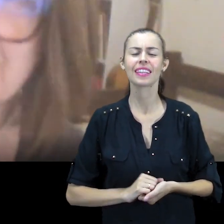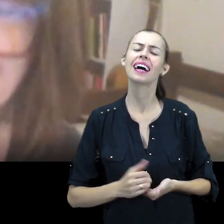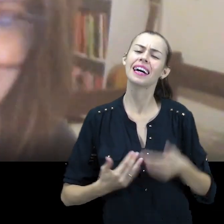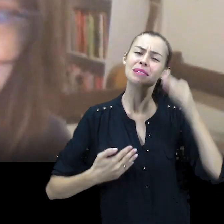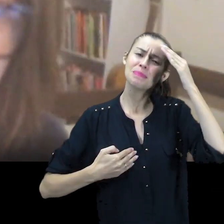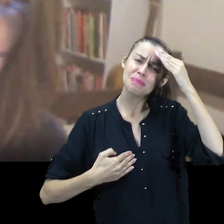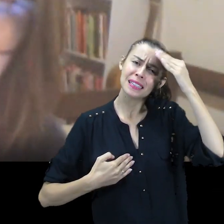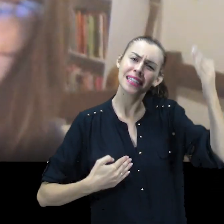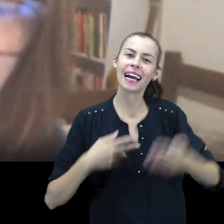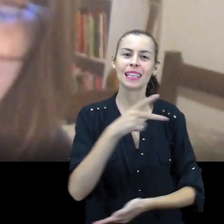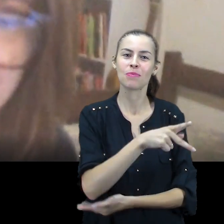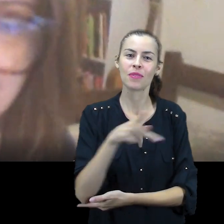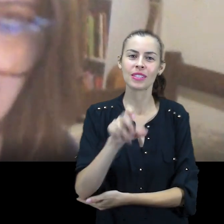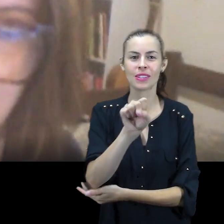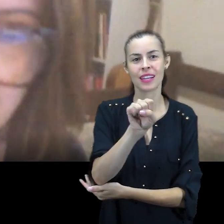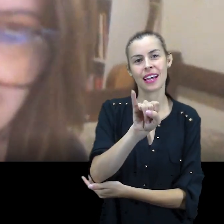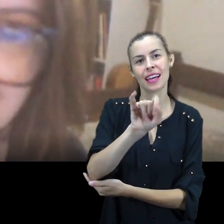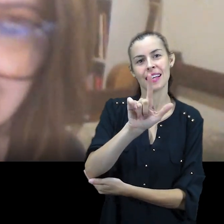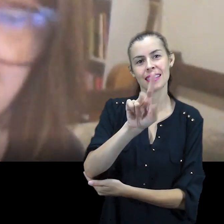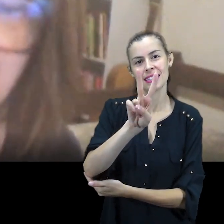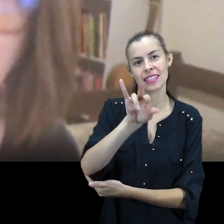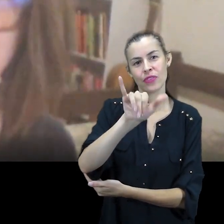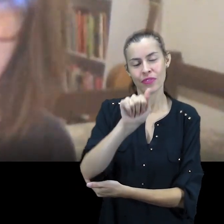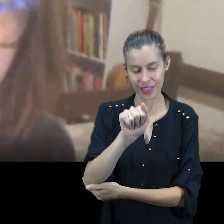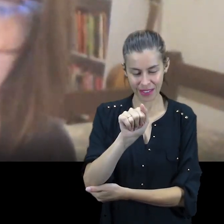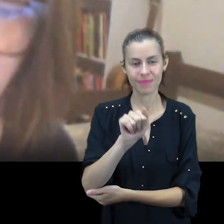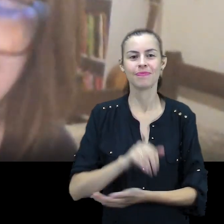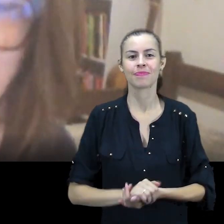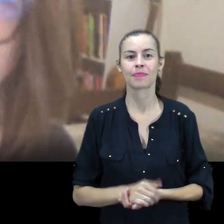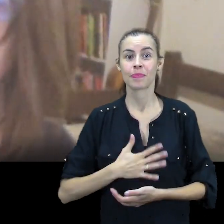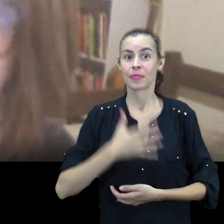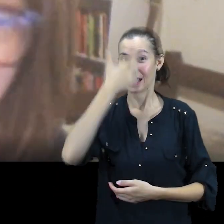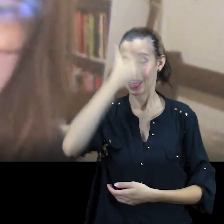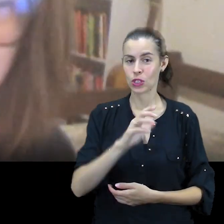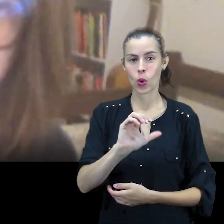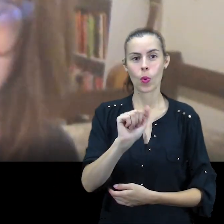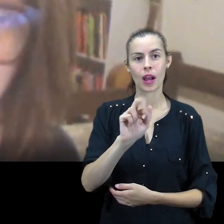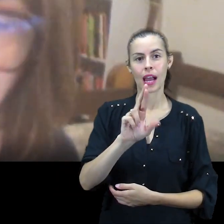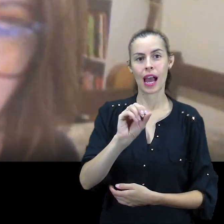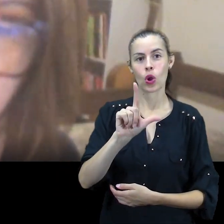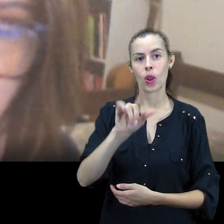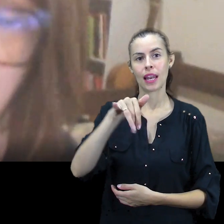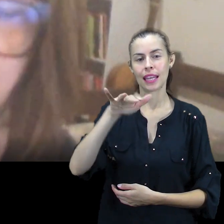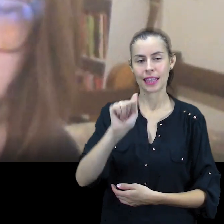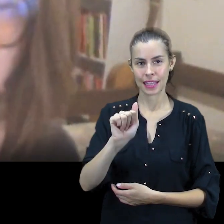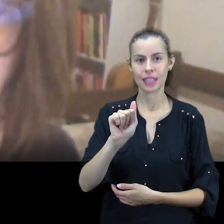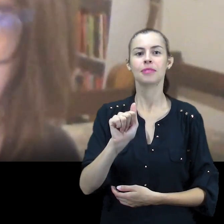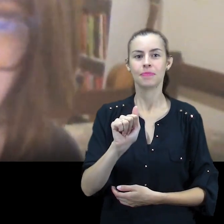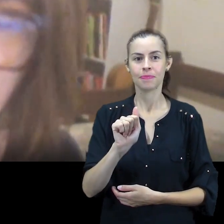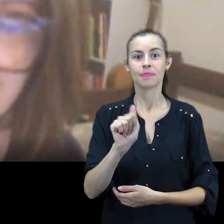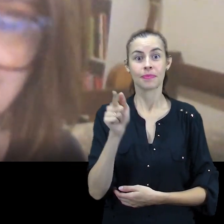na sequência, apresentar um pouco mais Carolina Silva Cunha de Mendonça, da UFBA. Ela é coordenadora do Núcleo